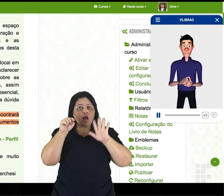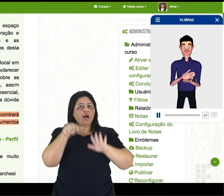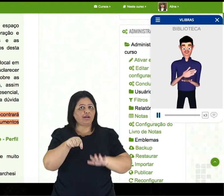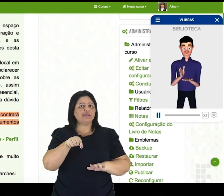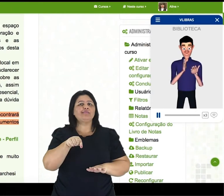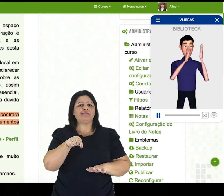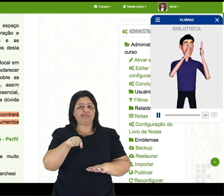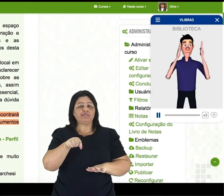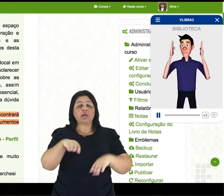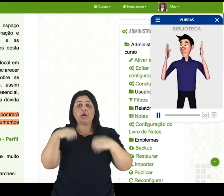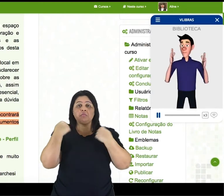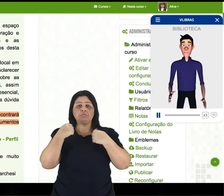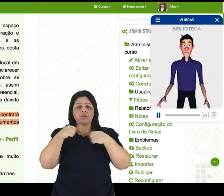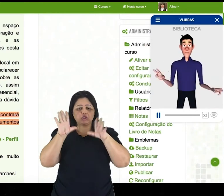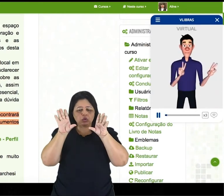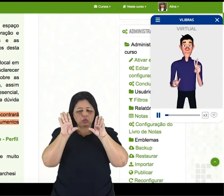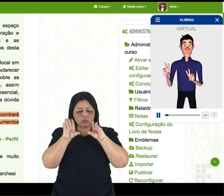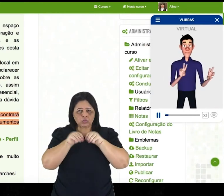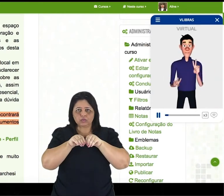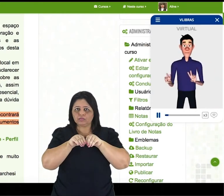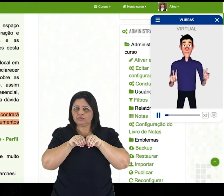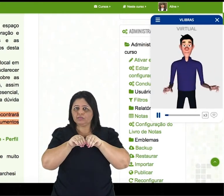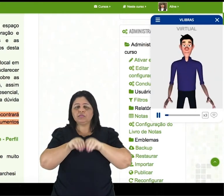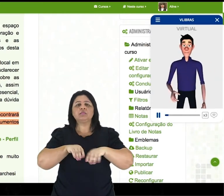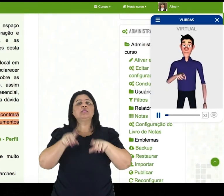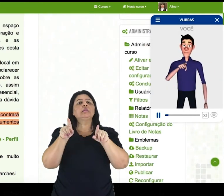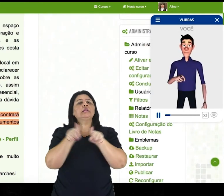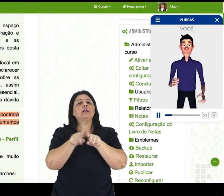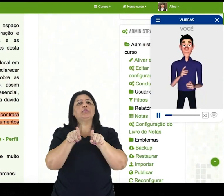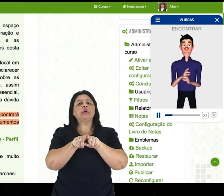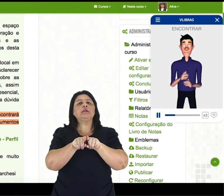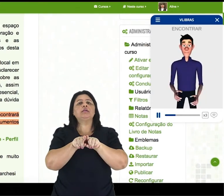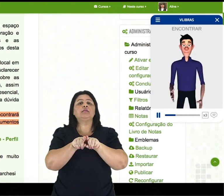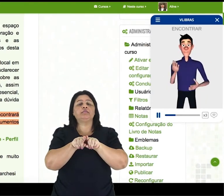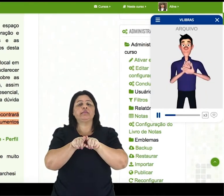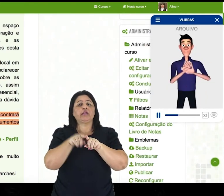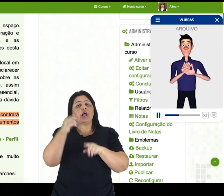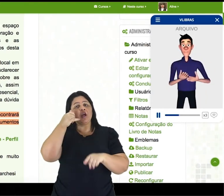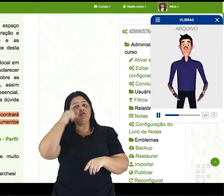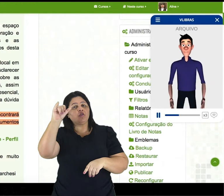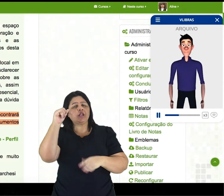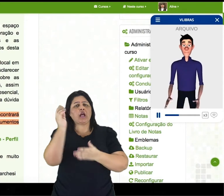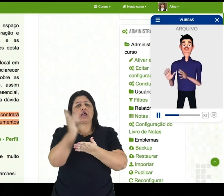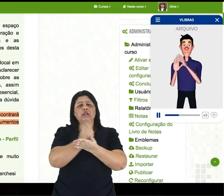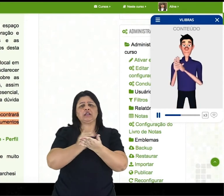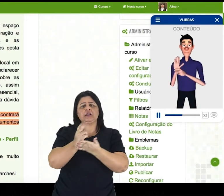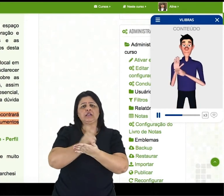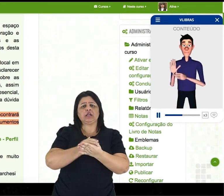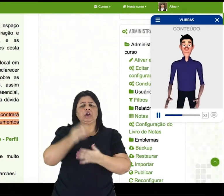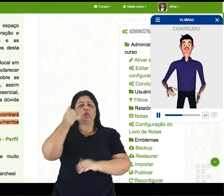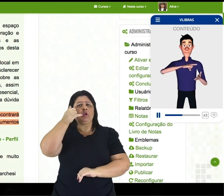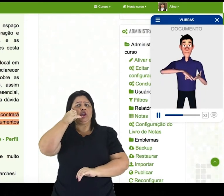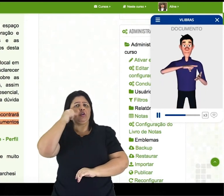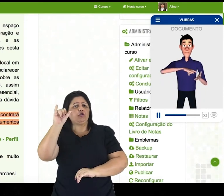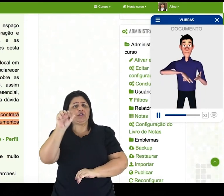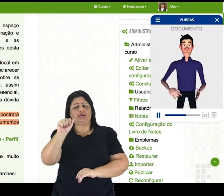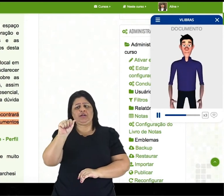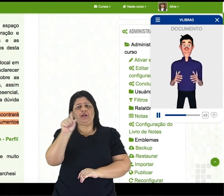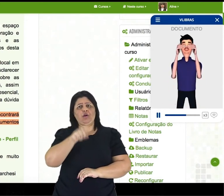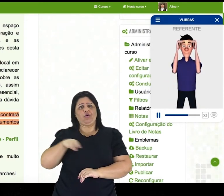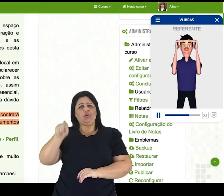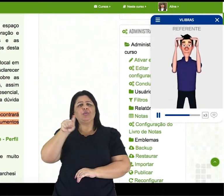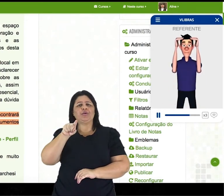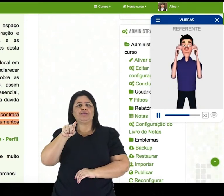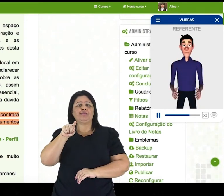que a escrita seja o mais limpa possível, sem abreviações, sem